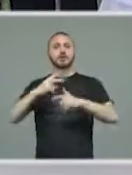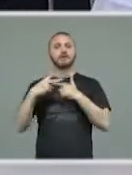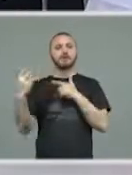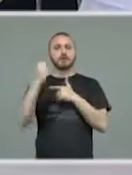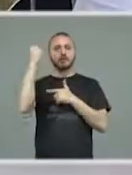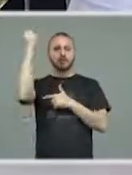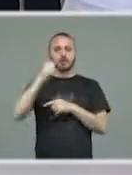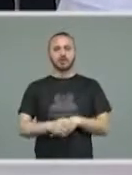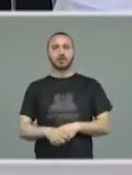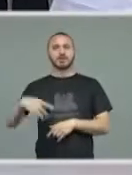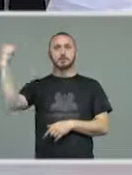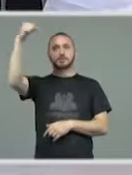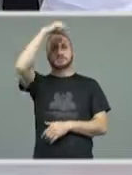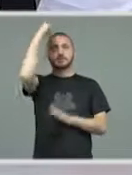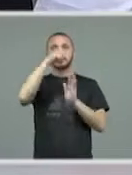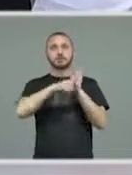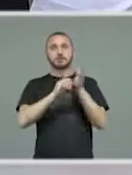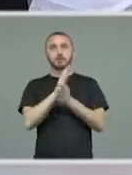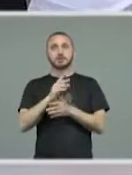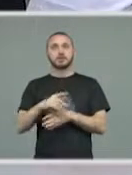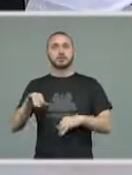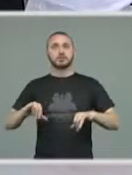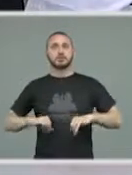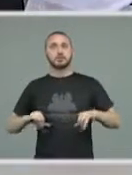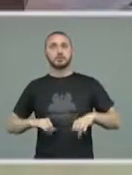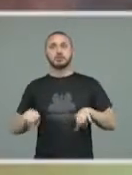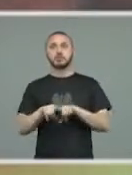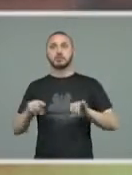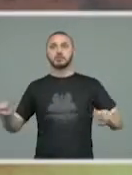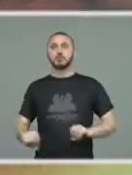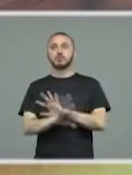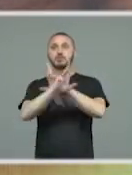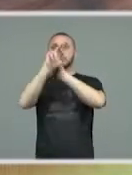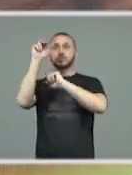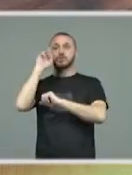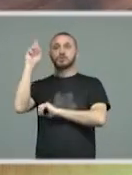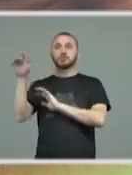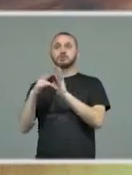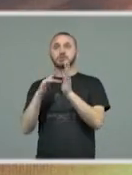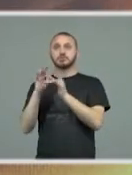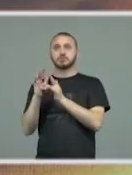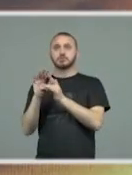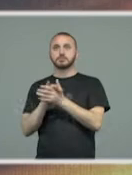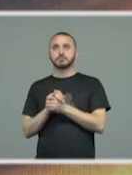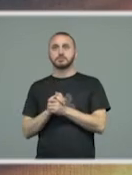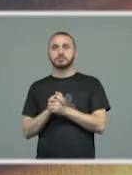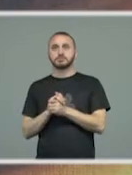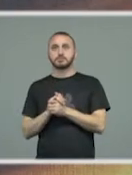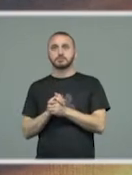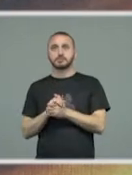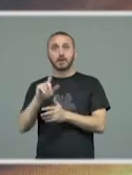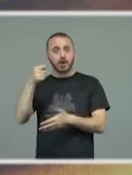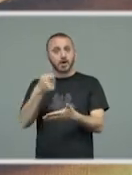vitória nas santas chagas dolorosas e gloriosas de nosso Senhor Jesus Cristo. Isso